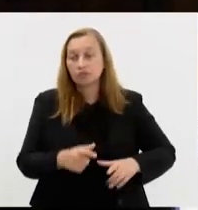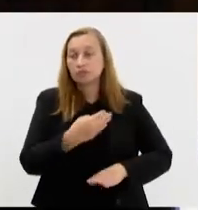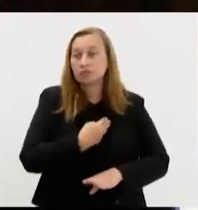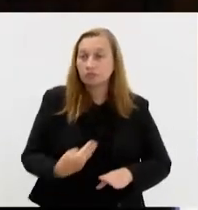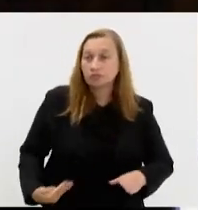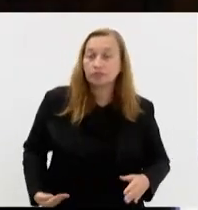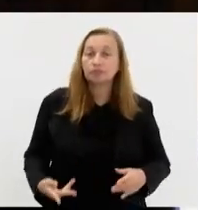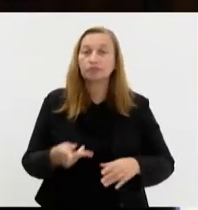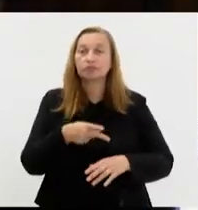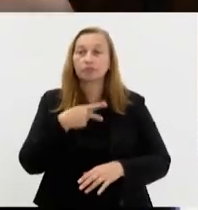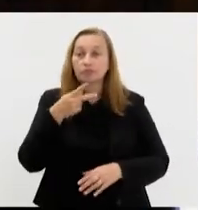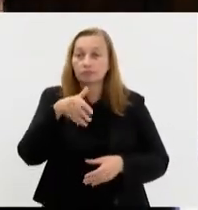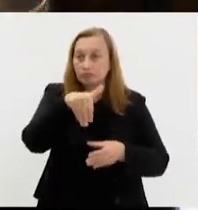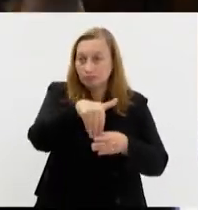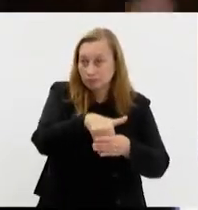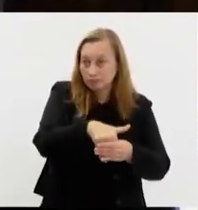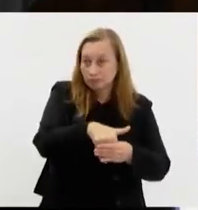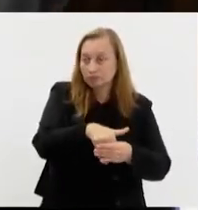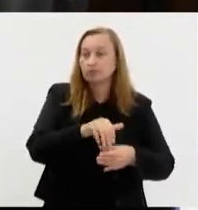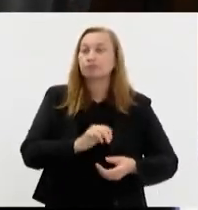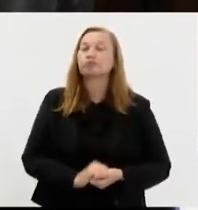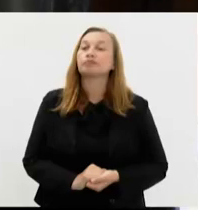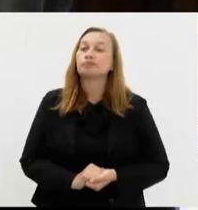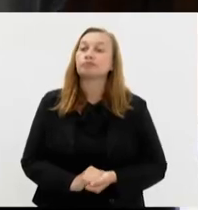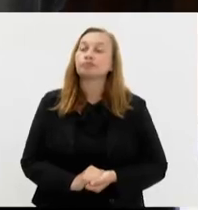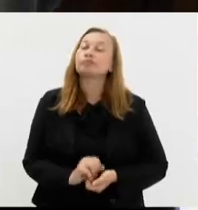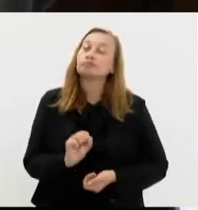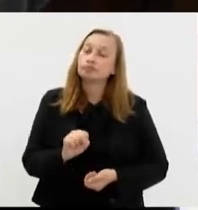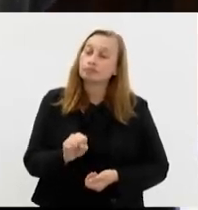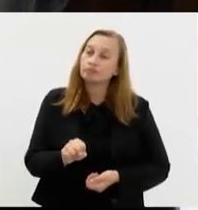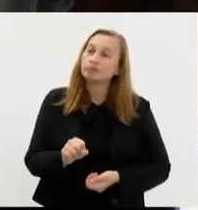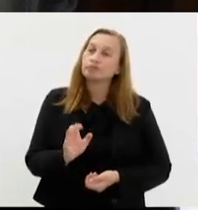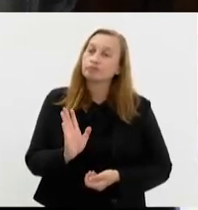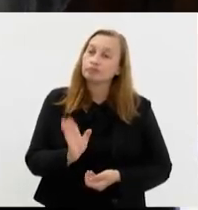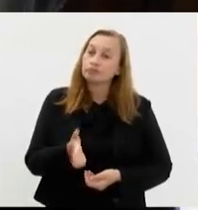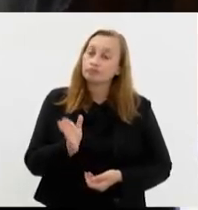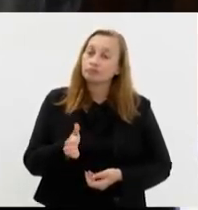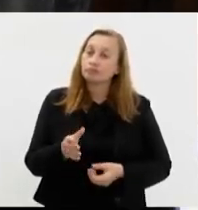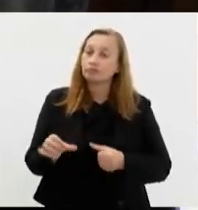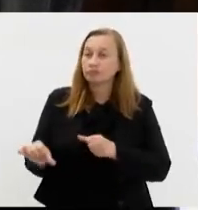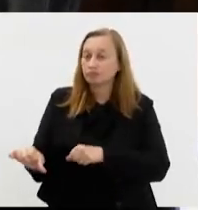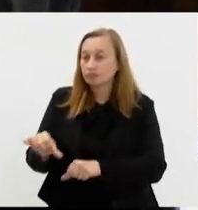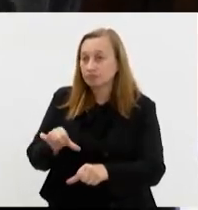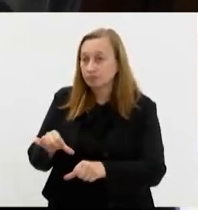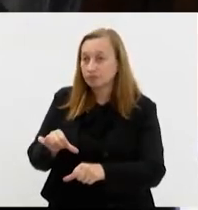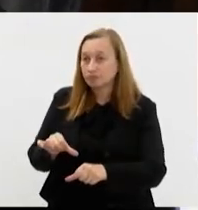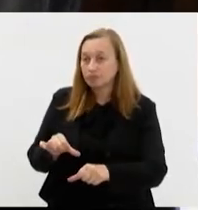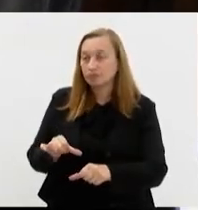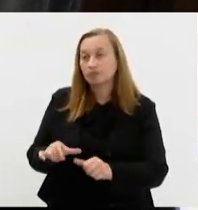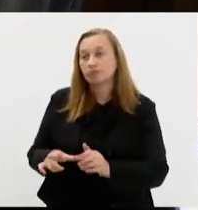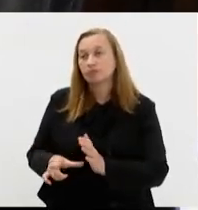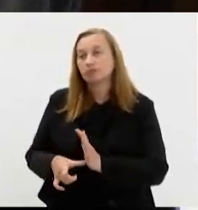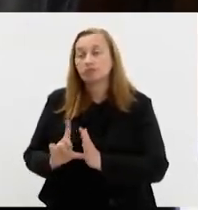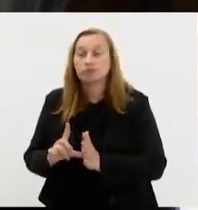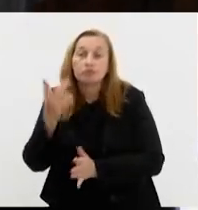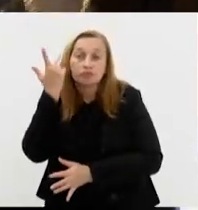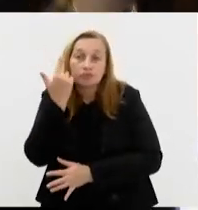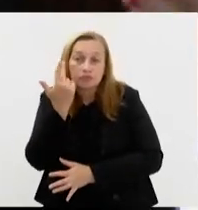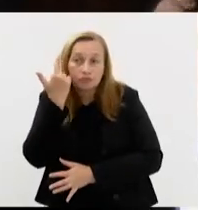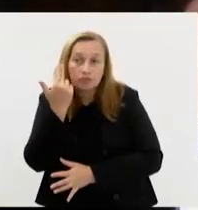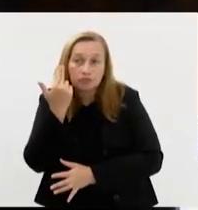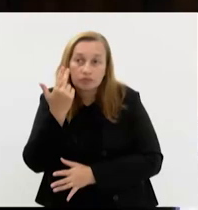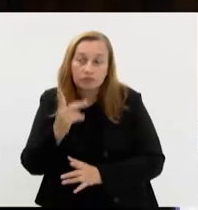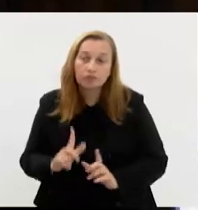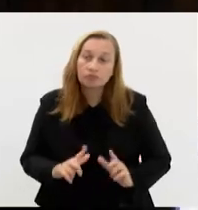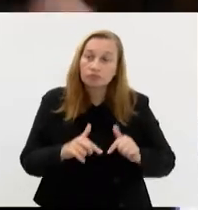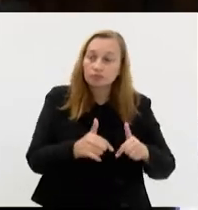um discurso de conotação eleitoral Aí sim você já converte aquele ato que é um ato funcional regular num ato